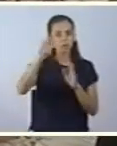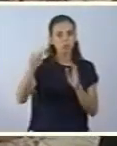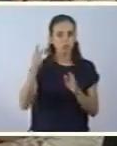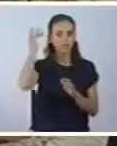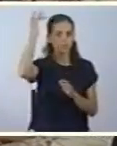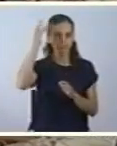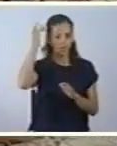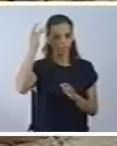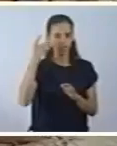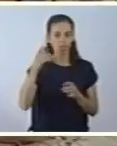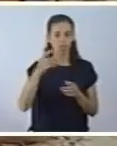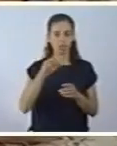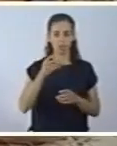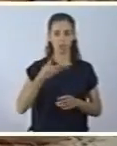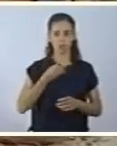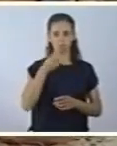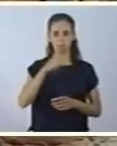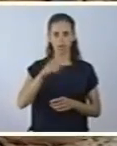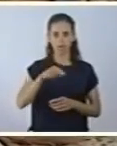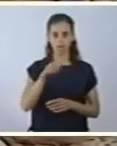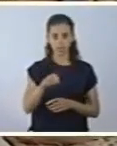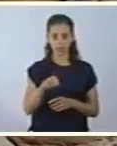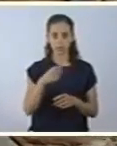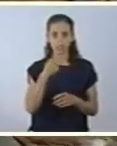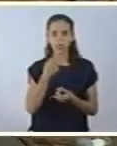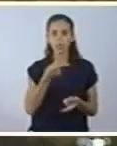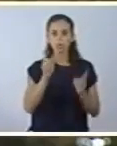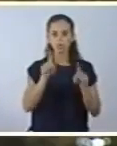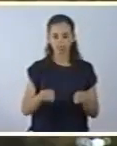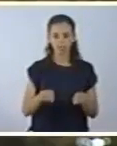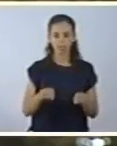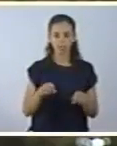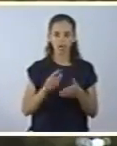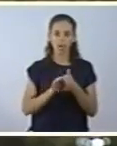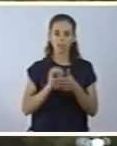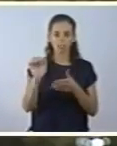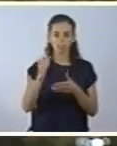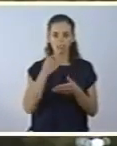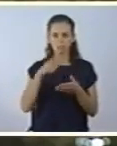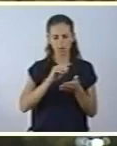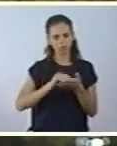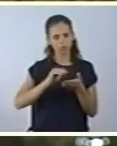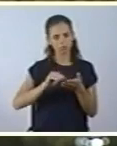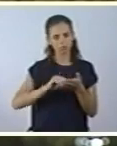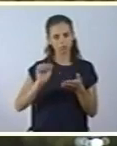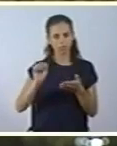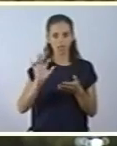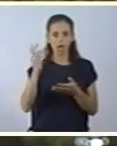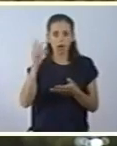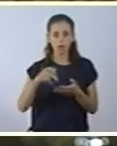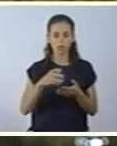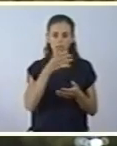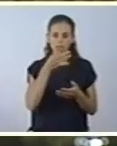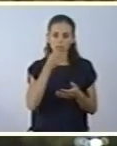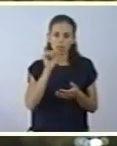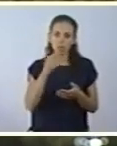Santa. Para Pedro repetir isto, dizer novamente na sua carta este acontecimento, falar